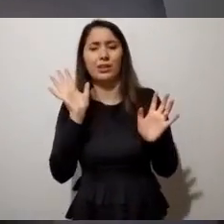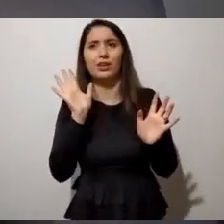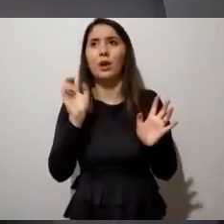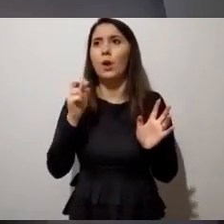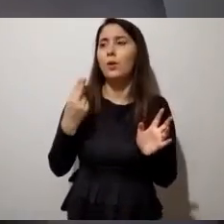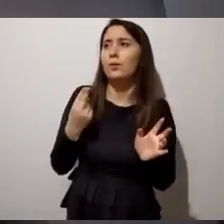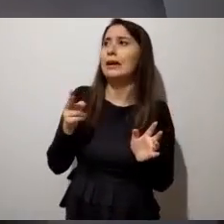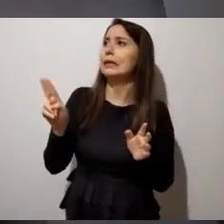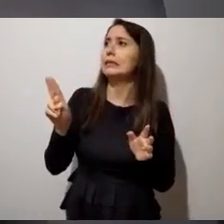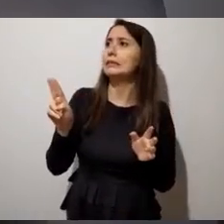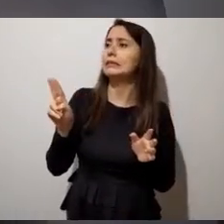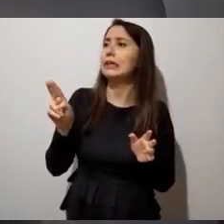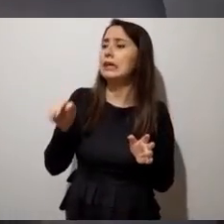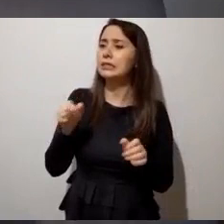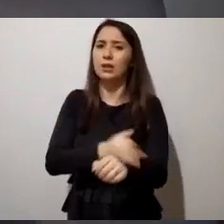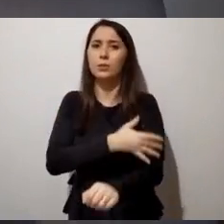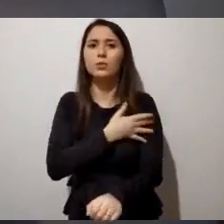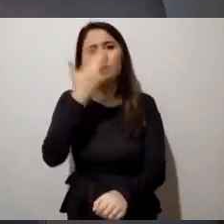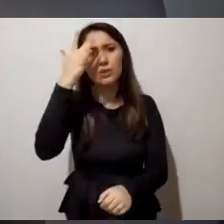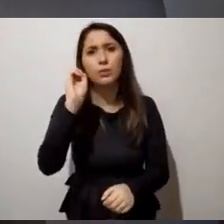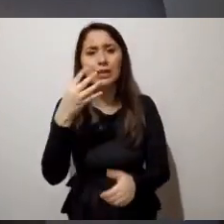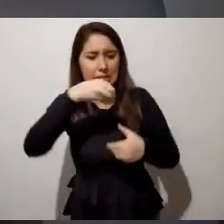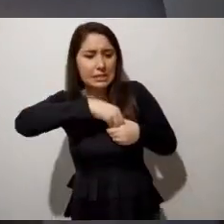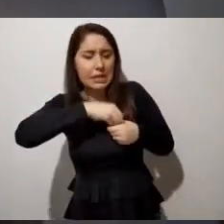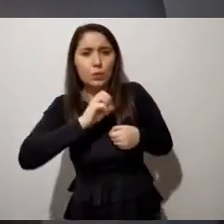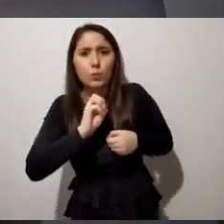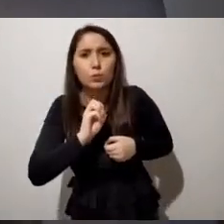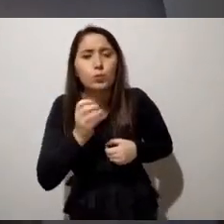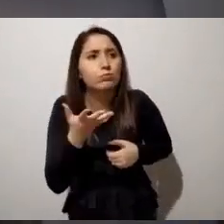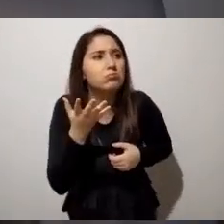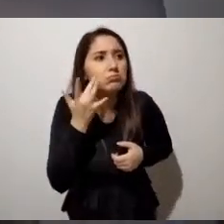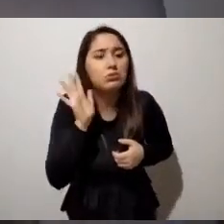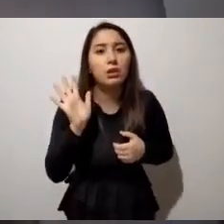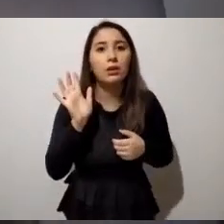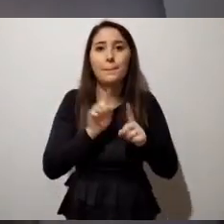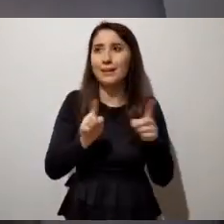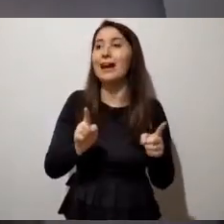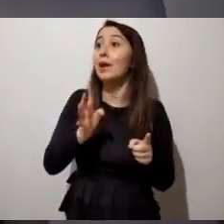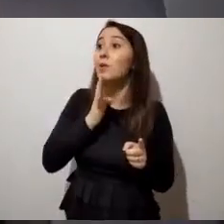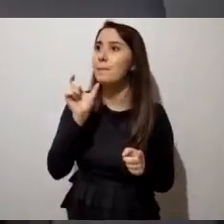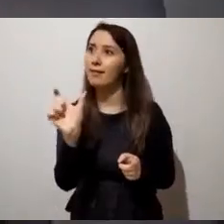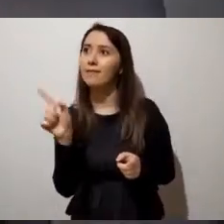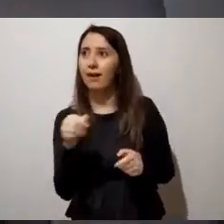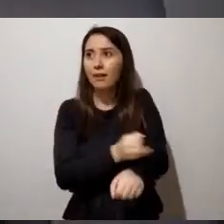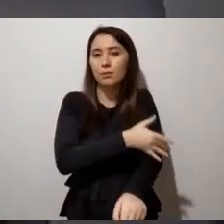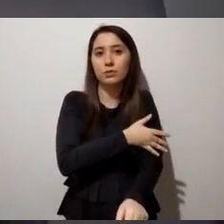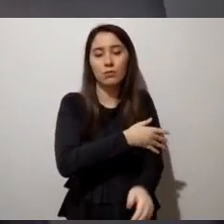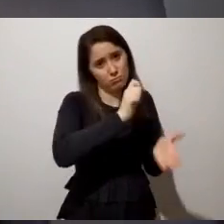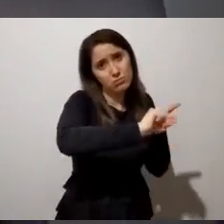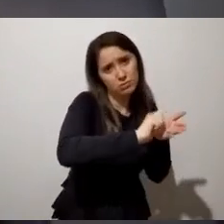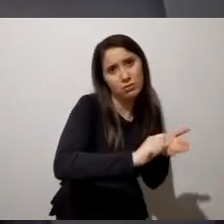essa emoção causaria em você, se você sabe que aquilo ali é uma emoção, escreve ela num papel. O